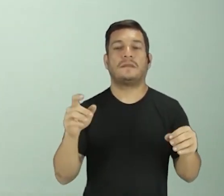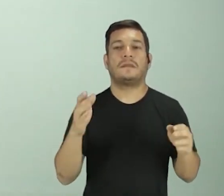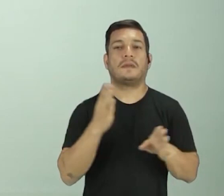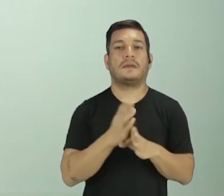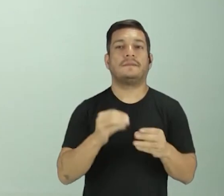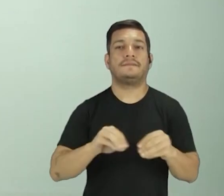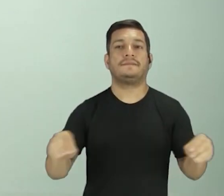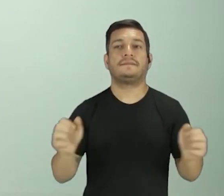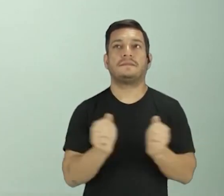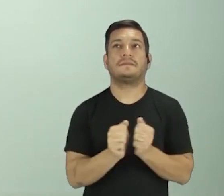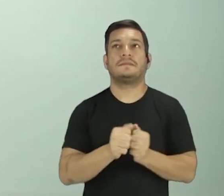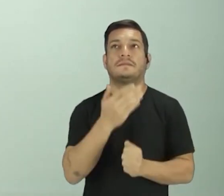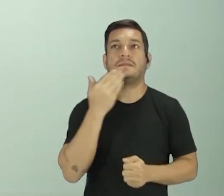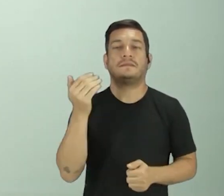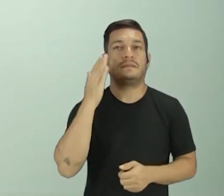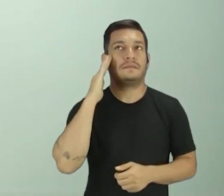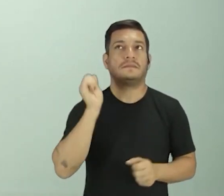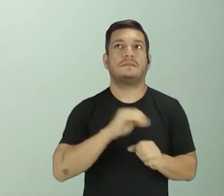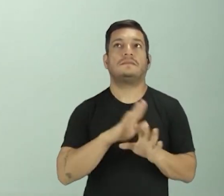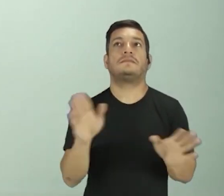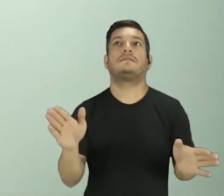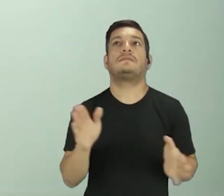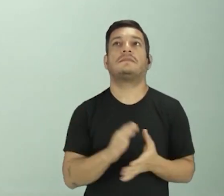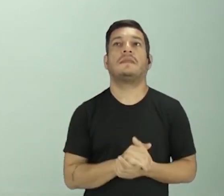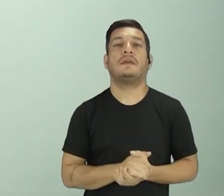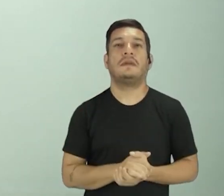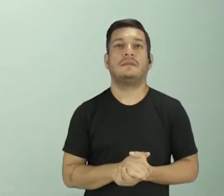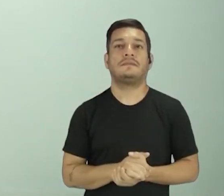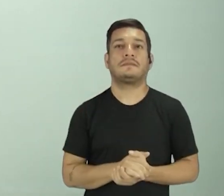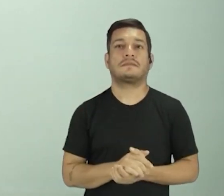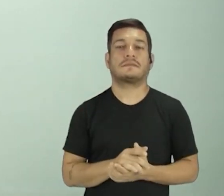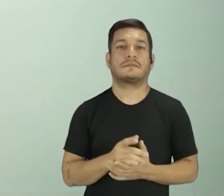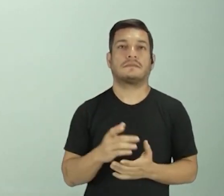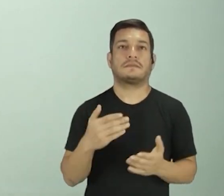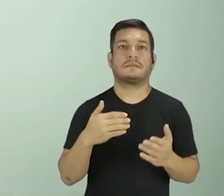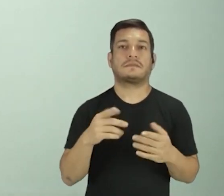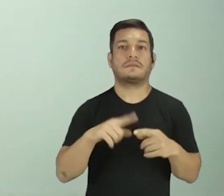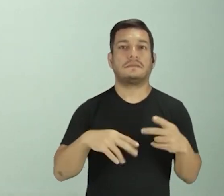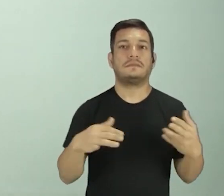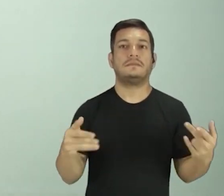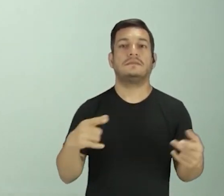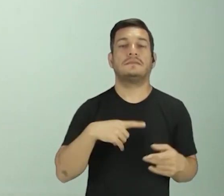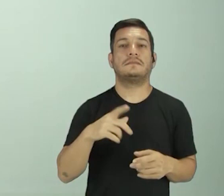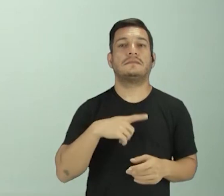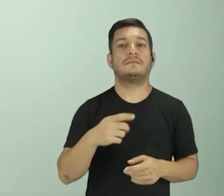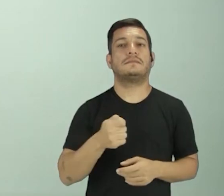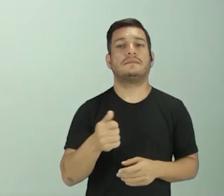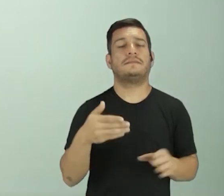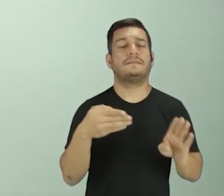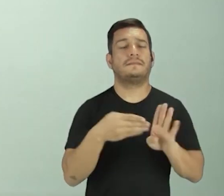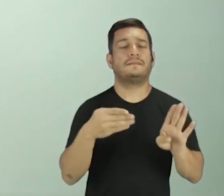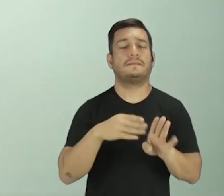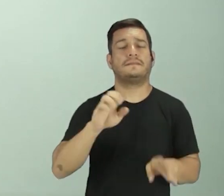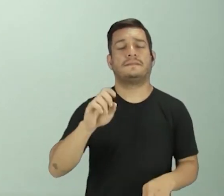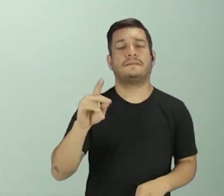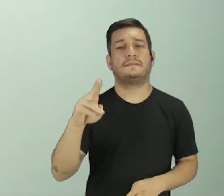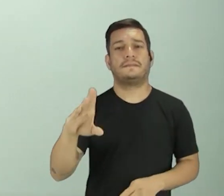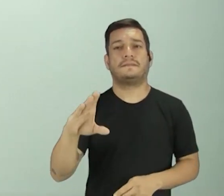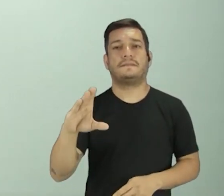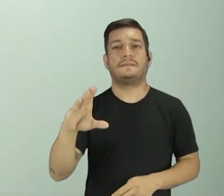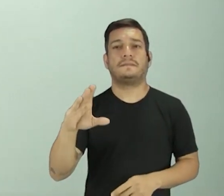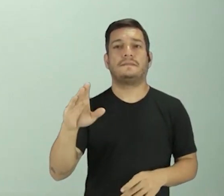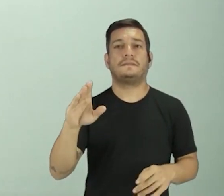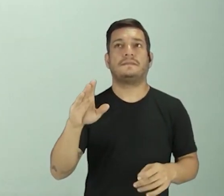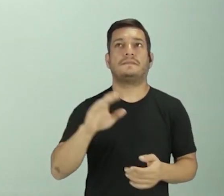juntos para vocês melhorarem sua compreensão. Qualquer coisa, nosso material, lembrando a dica disponível no eduque,